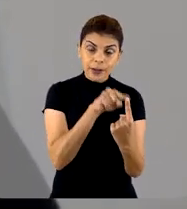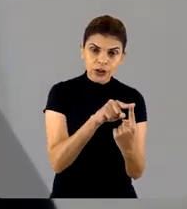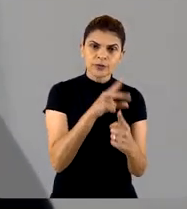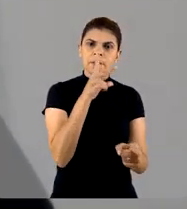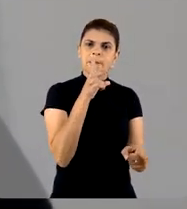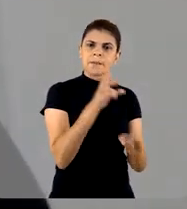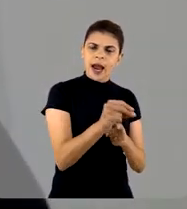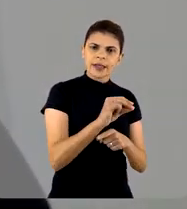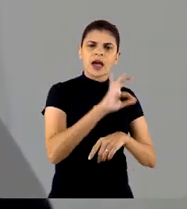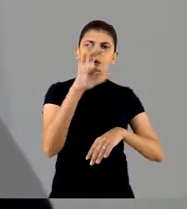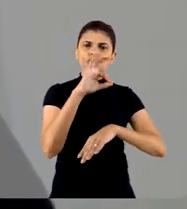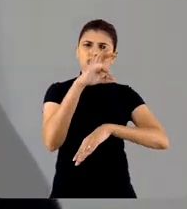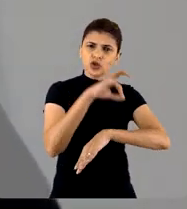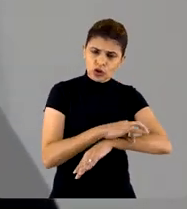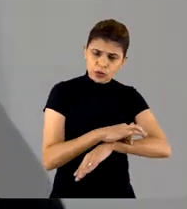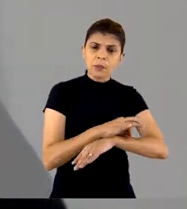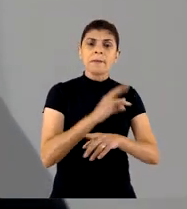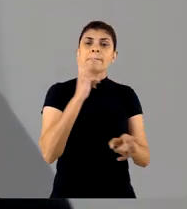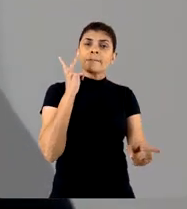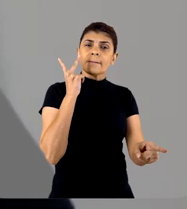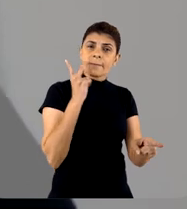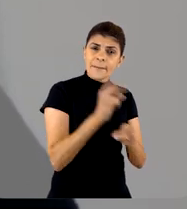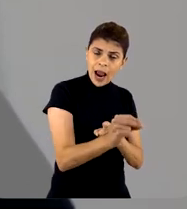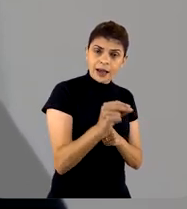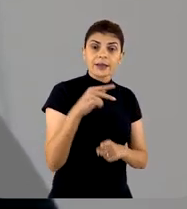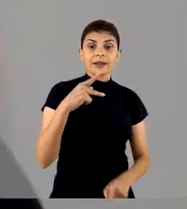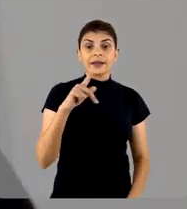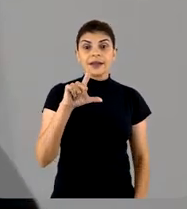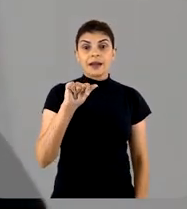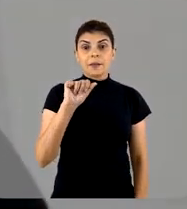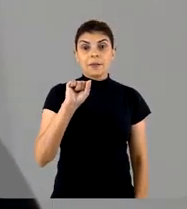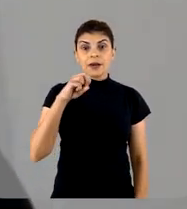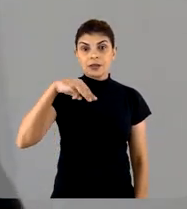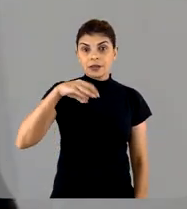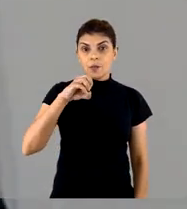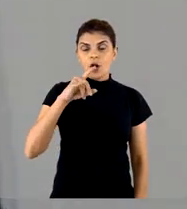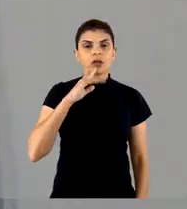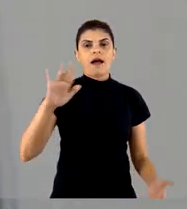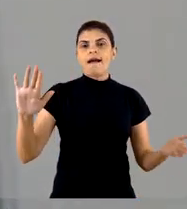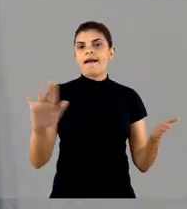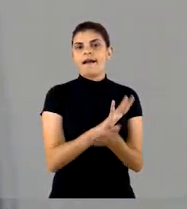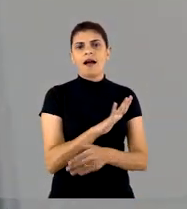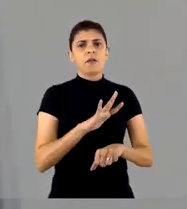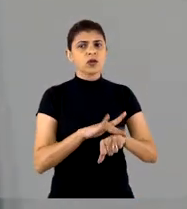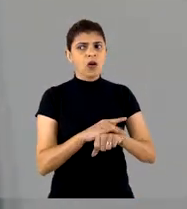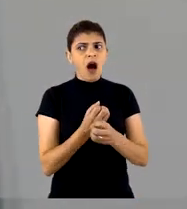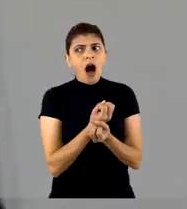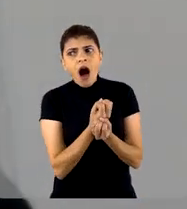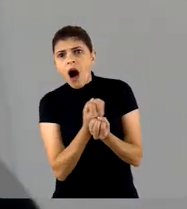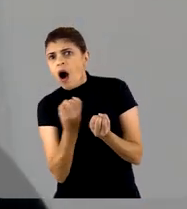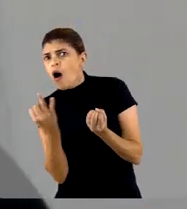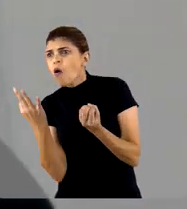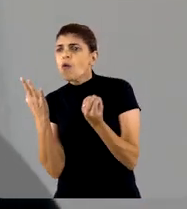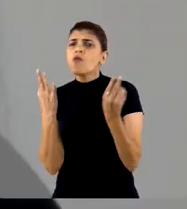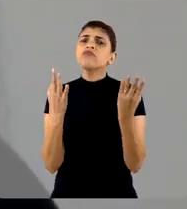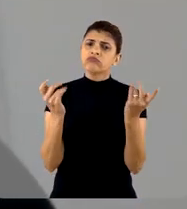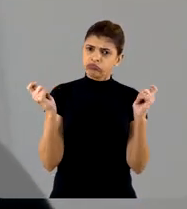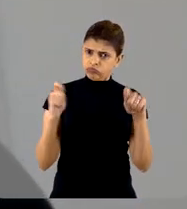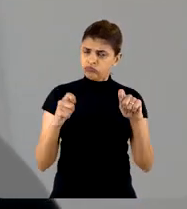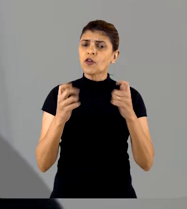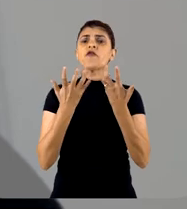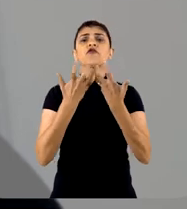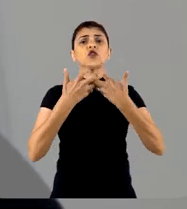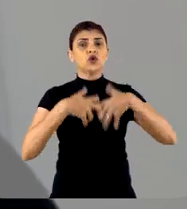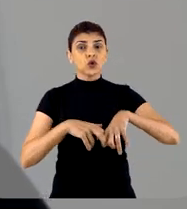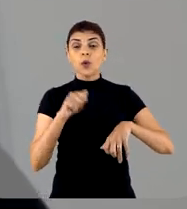matando o mosquito, você mata o plasmódio, né, que está dentro do mosquito e você acaba com a doença. Para alguns casos, funciona um pouco. Né?